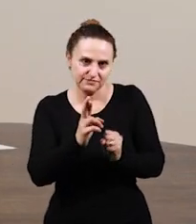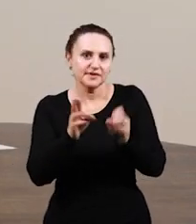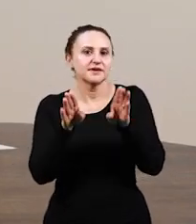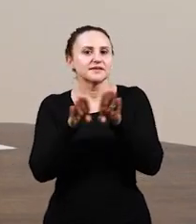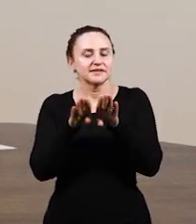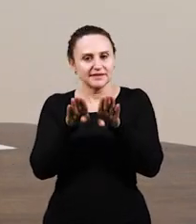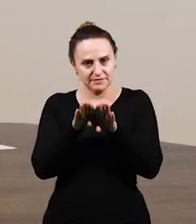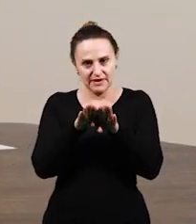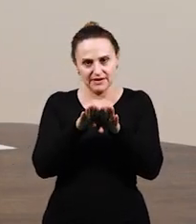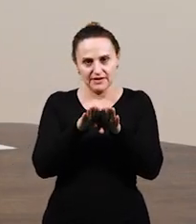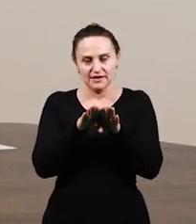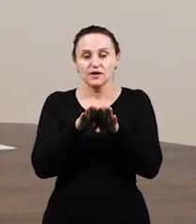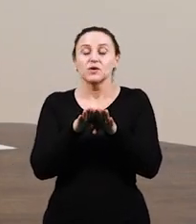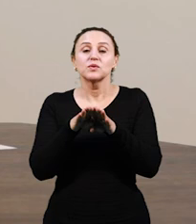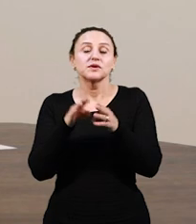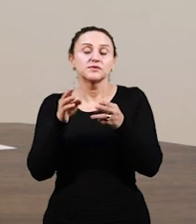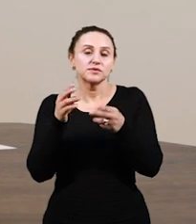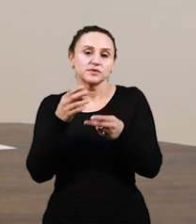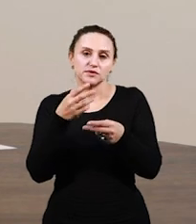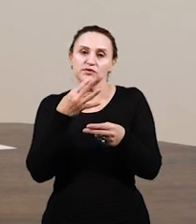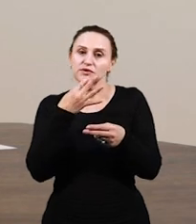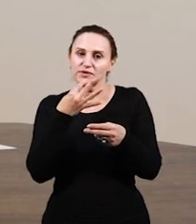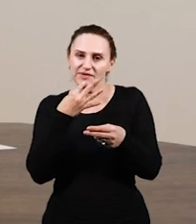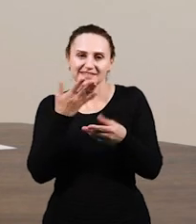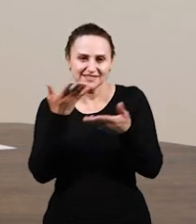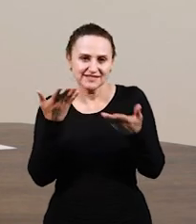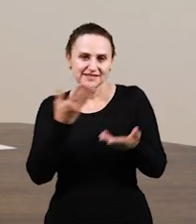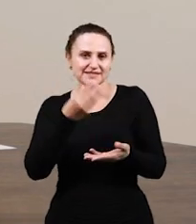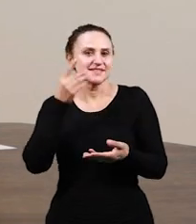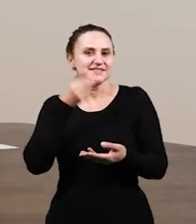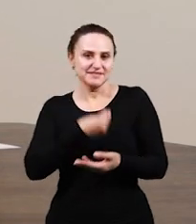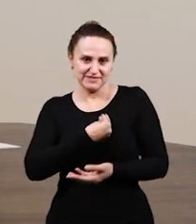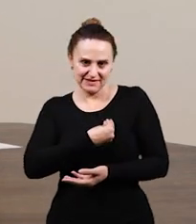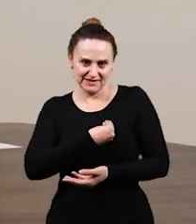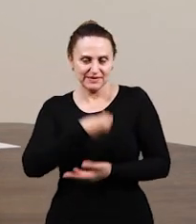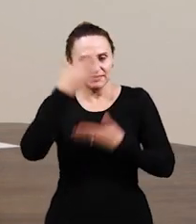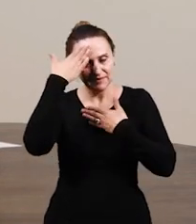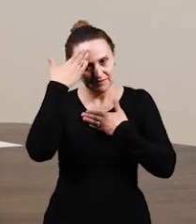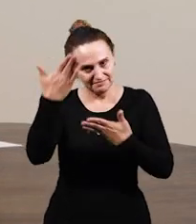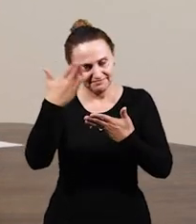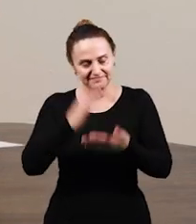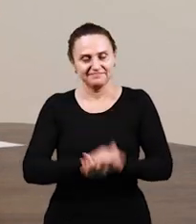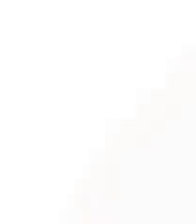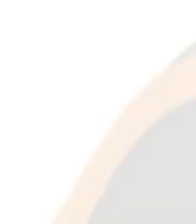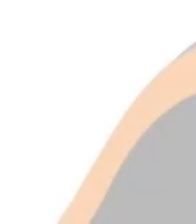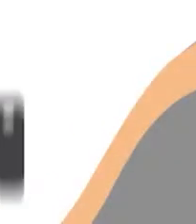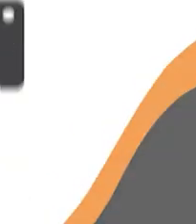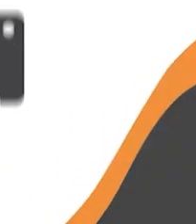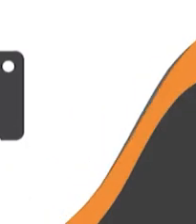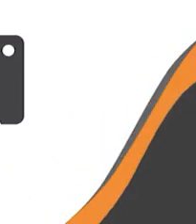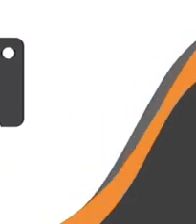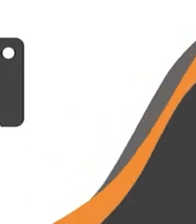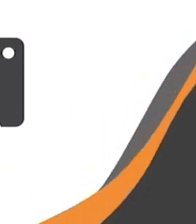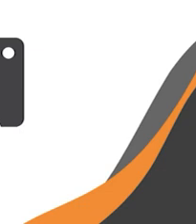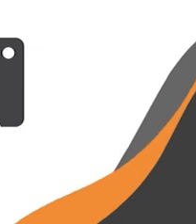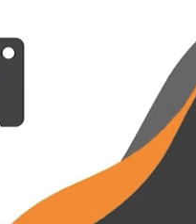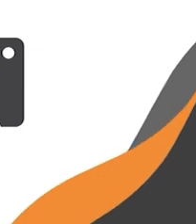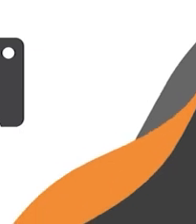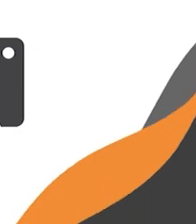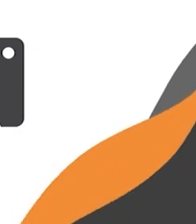fóruns ou então Se for para os polos E aí vou conhecer vocês pessoalmente muito obrigada a